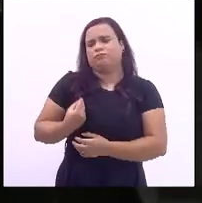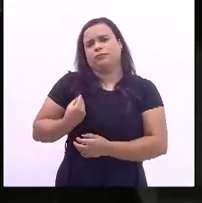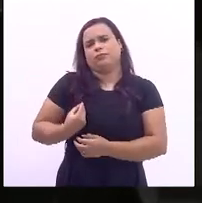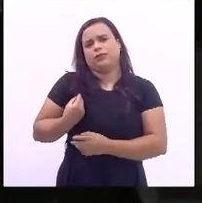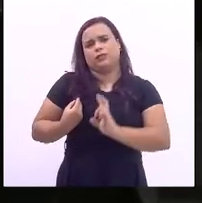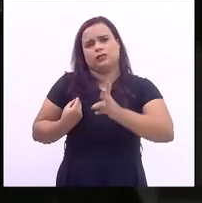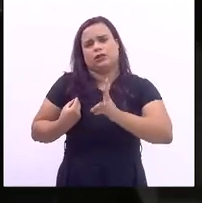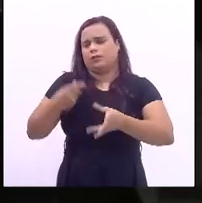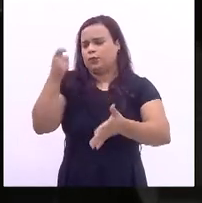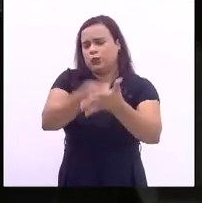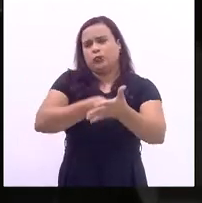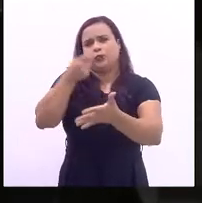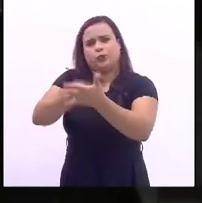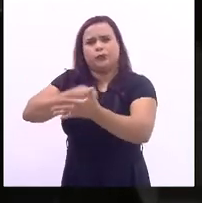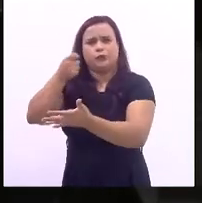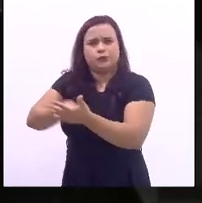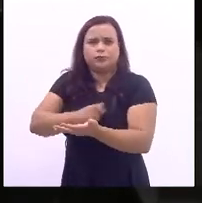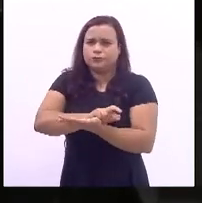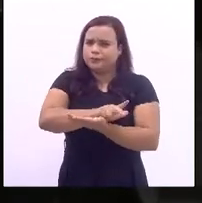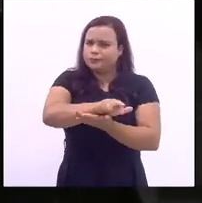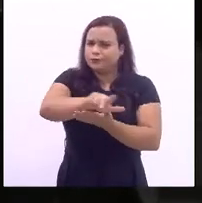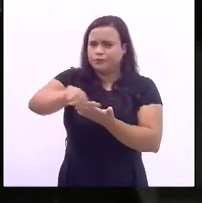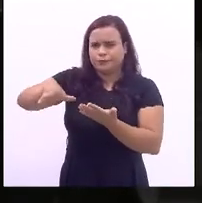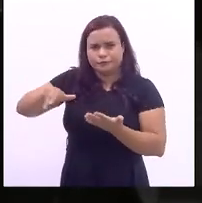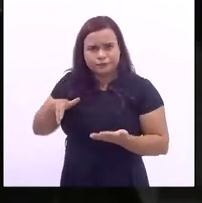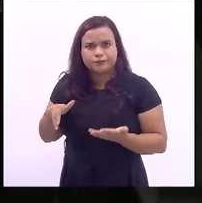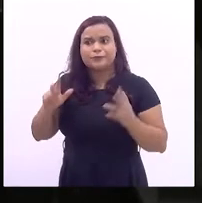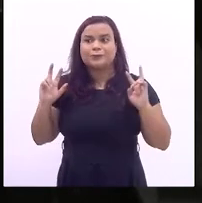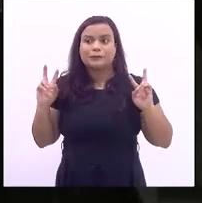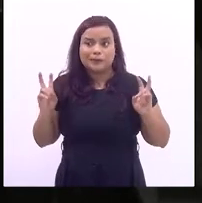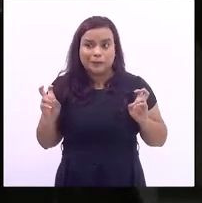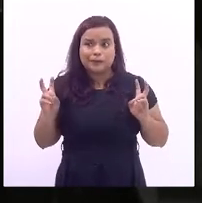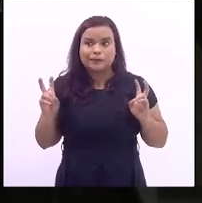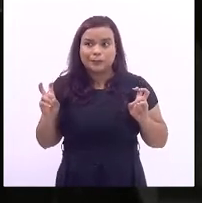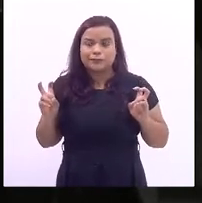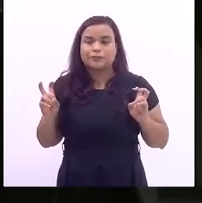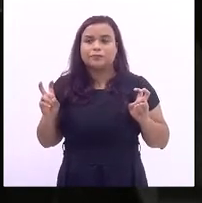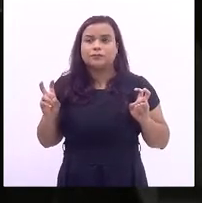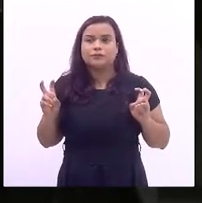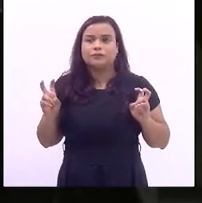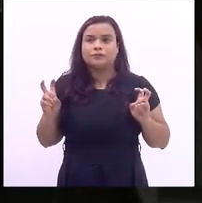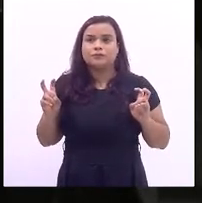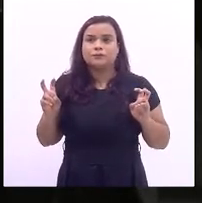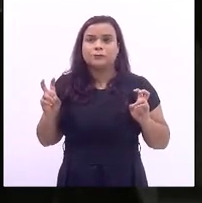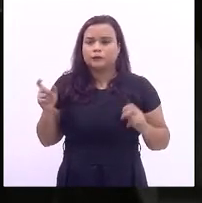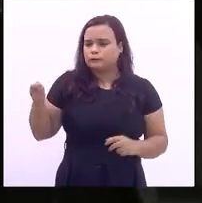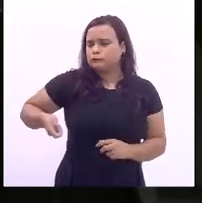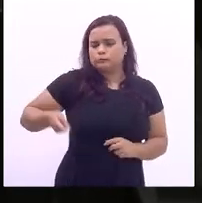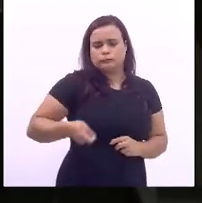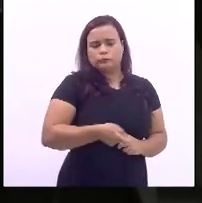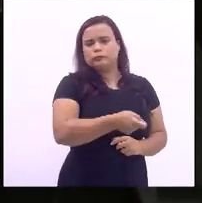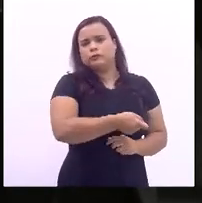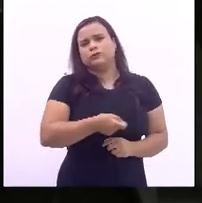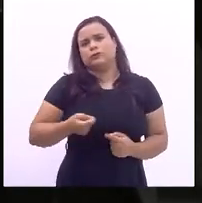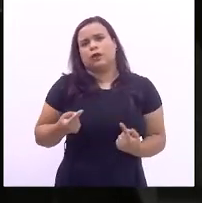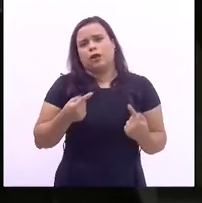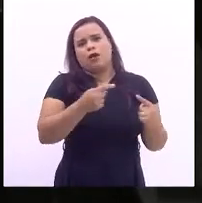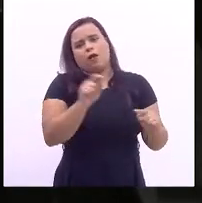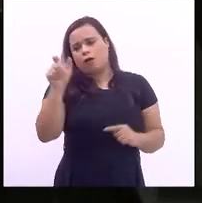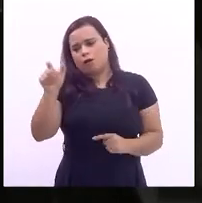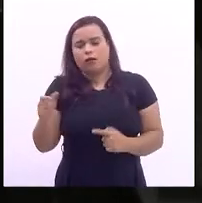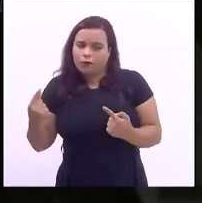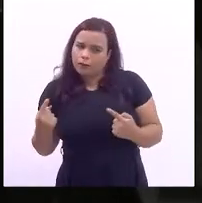nas lutas é contra o regime de exceção eu